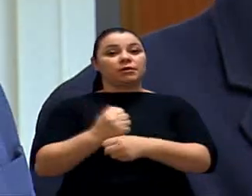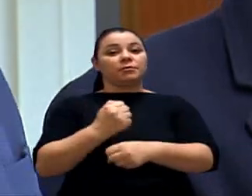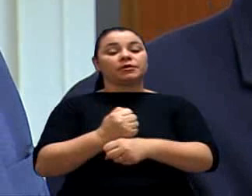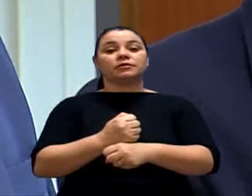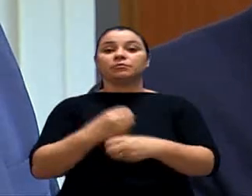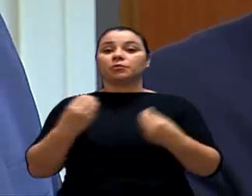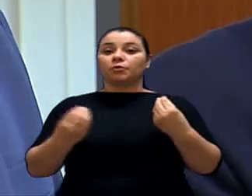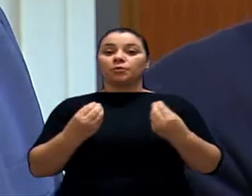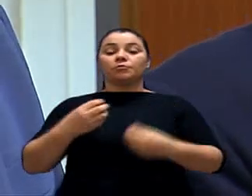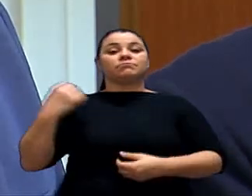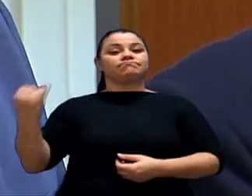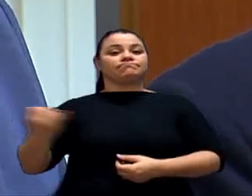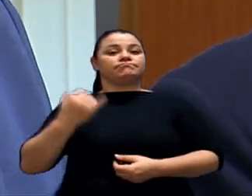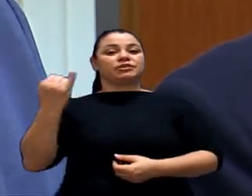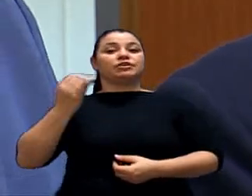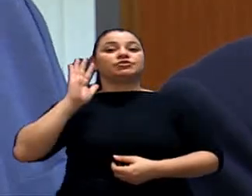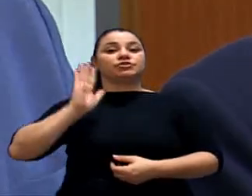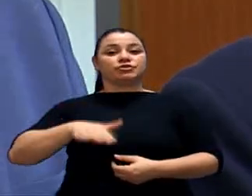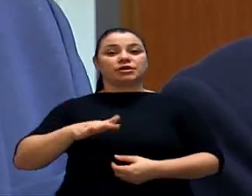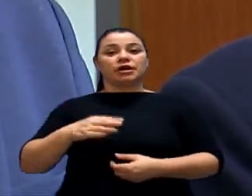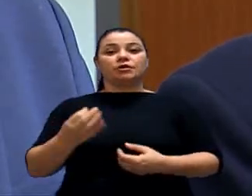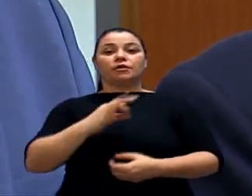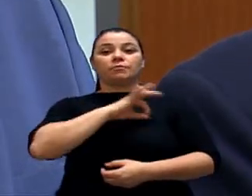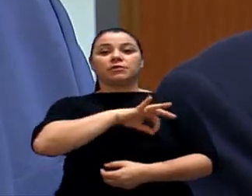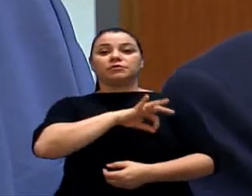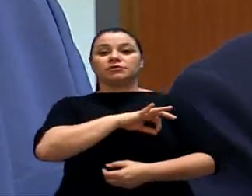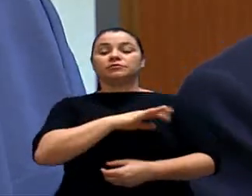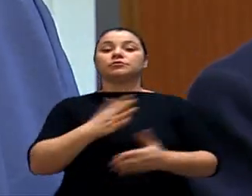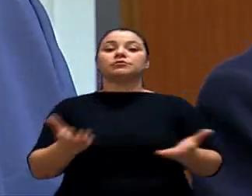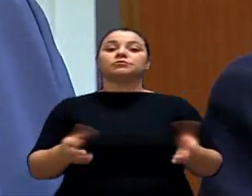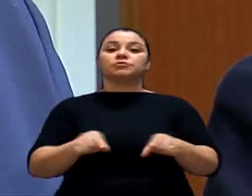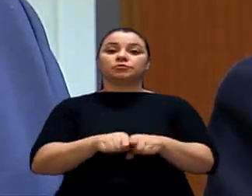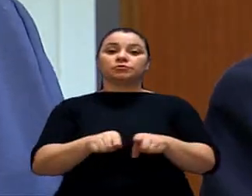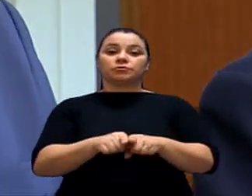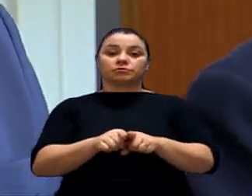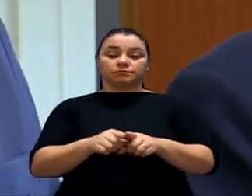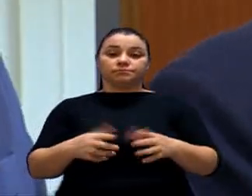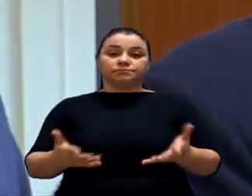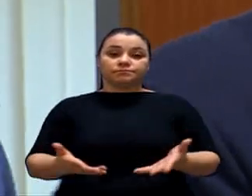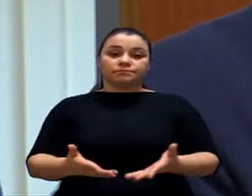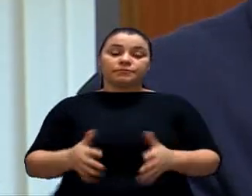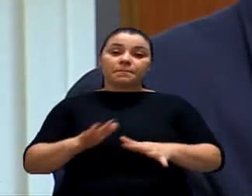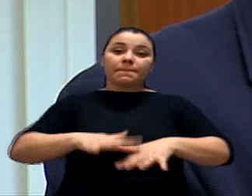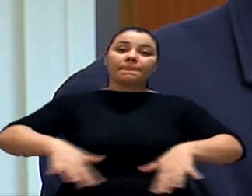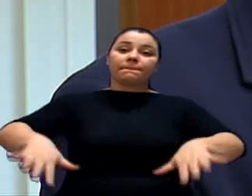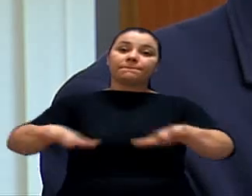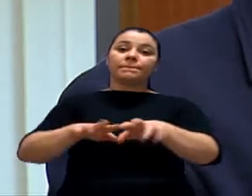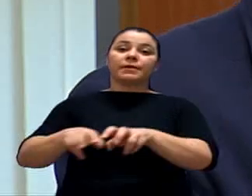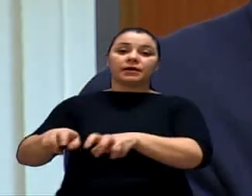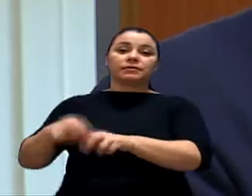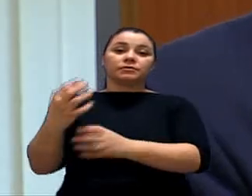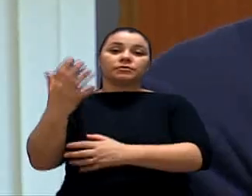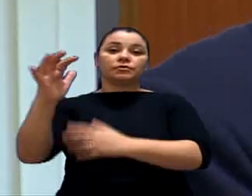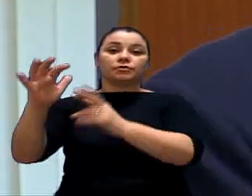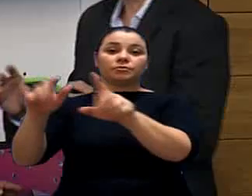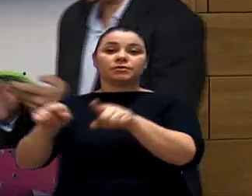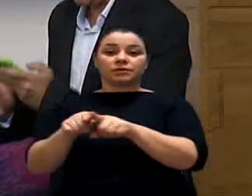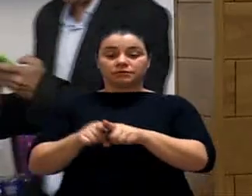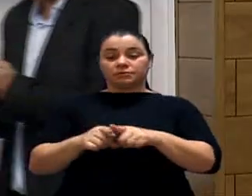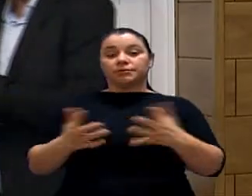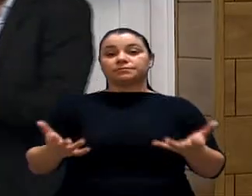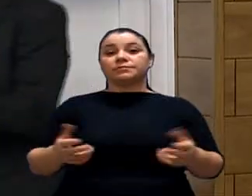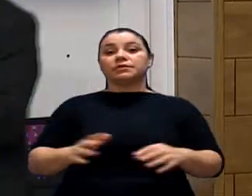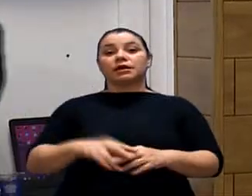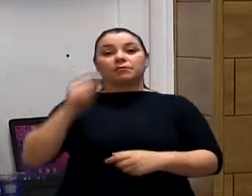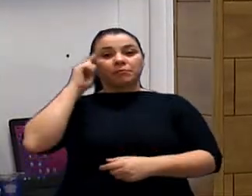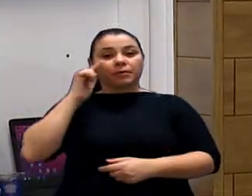tão importante quanto o que já é feito pela polícia na área urbana. Os homenageados de hoje nos fazem refletir que